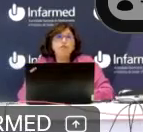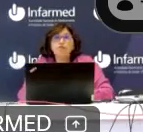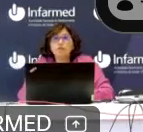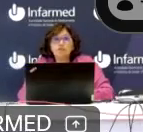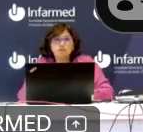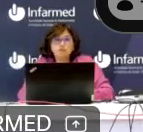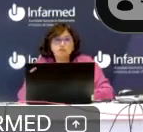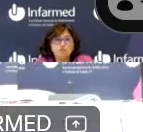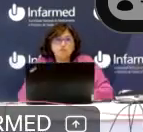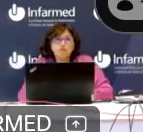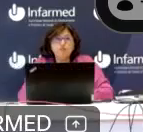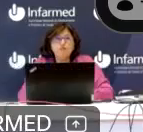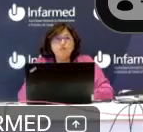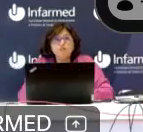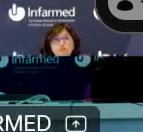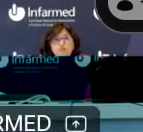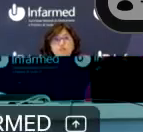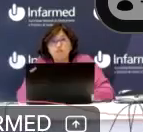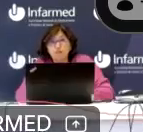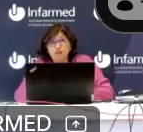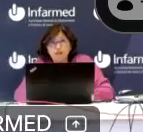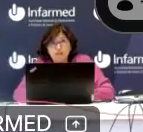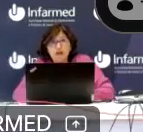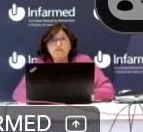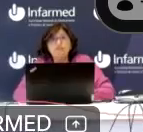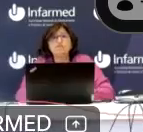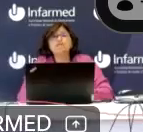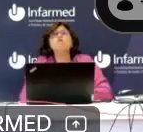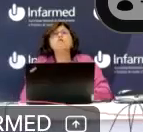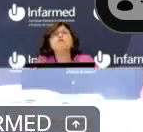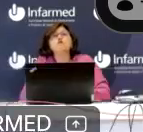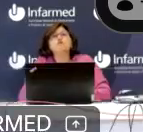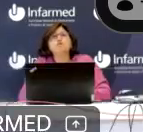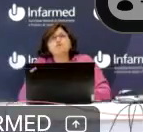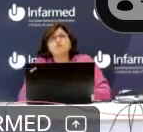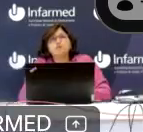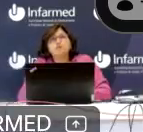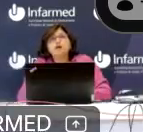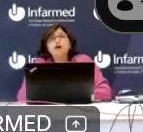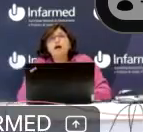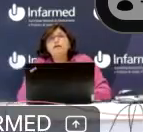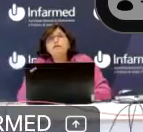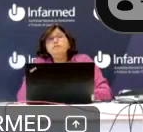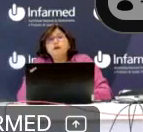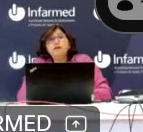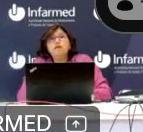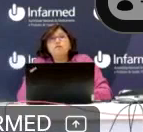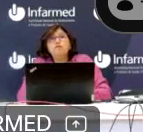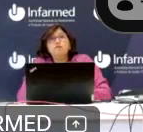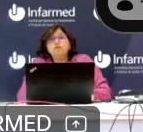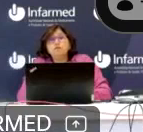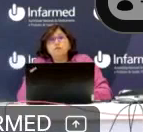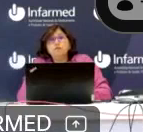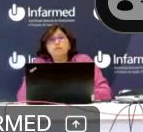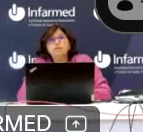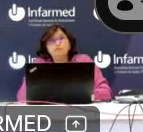pelo organismo notificado que fez, a pedido do fabricante, a avaliação do dispositivo médico. E também